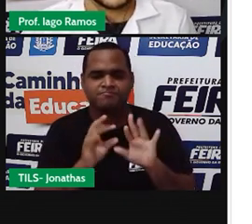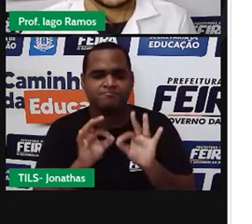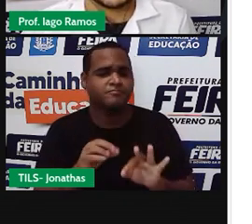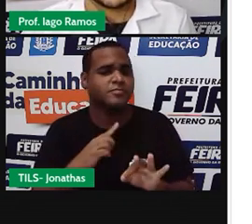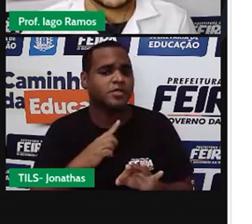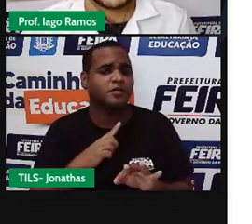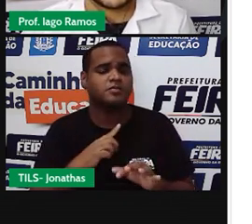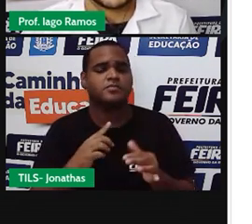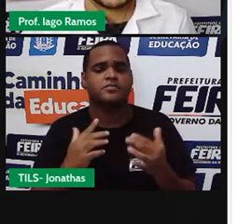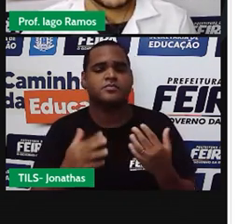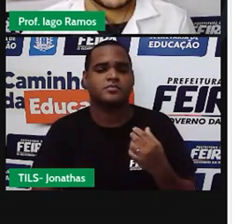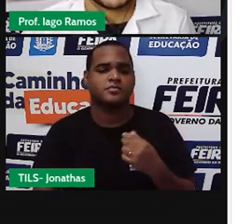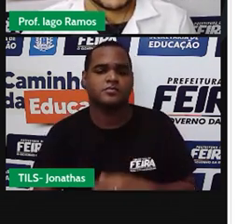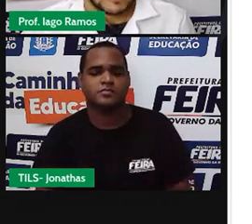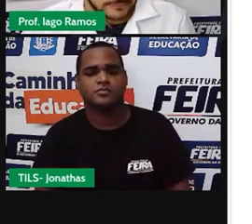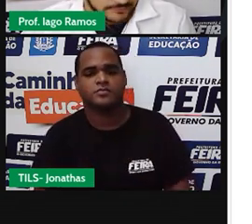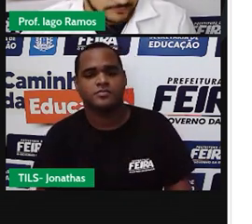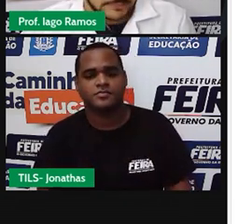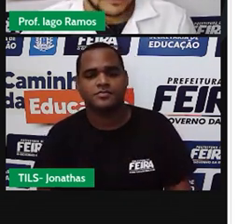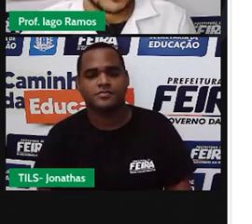Oi e aí